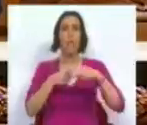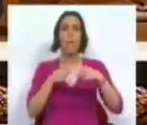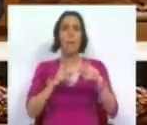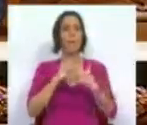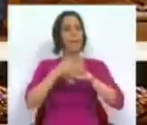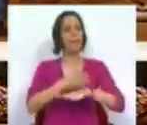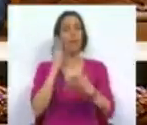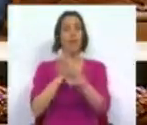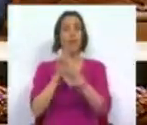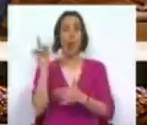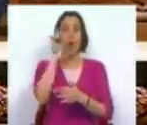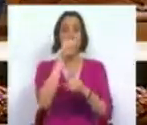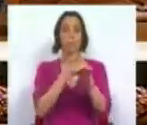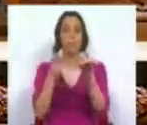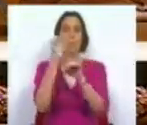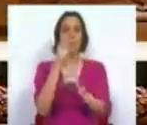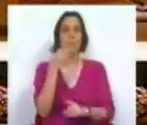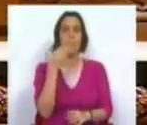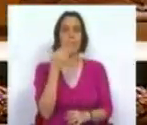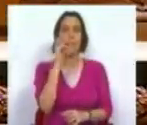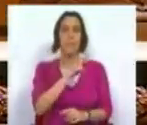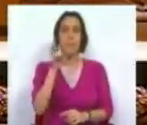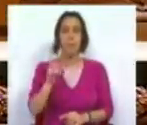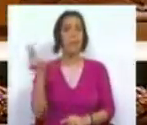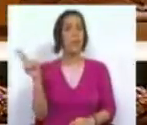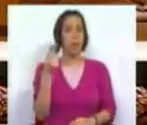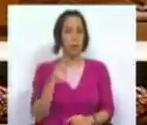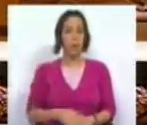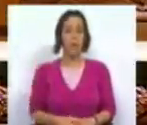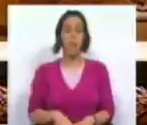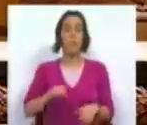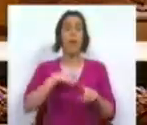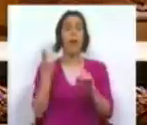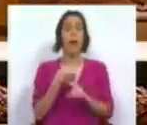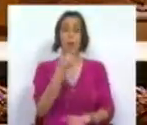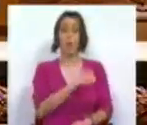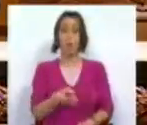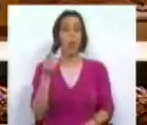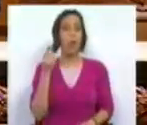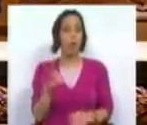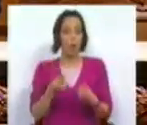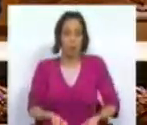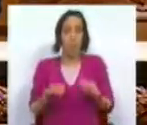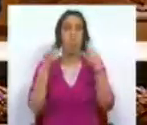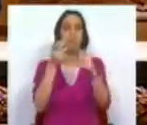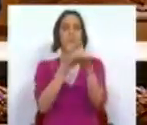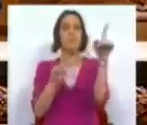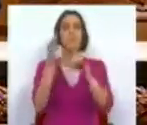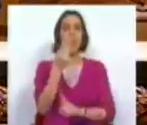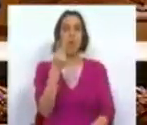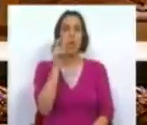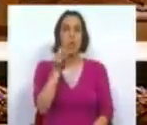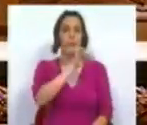de intervenção por escola subiu para mais de 7 milhões de euros. Em 2009, o investimento subia